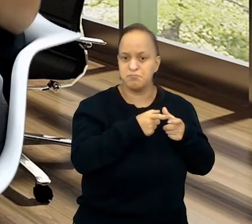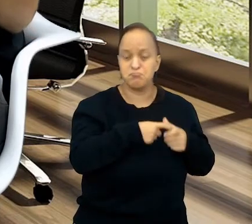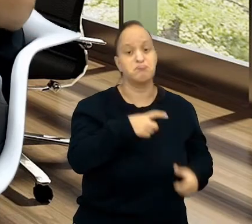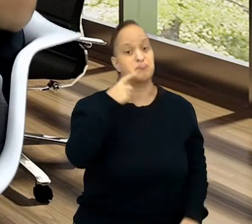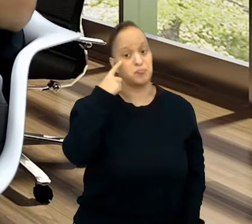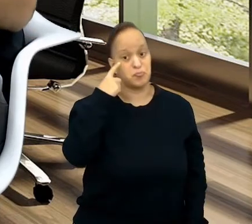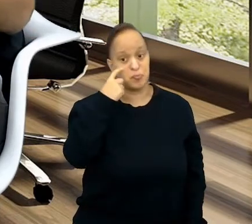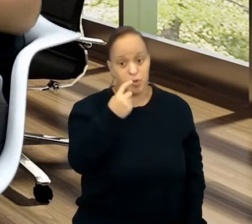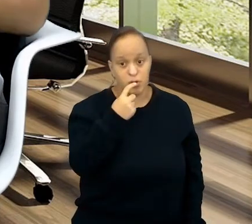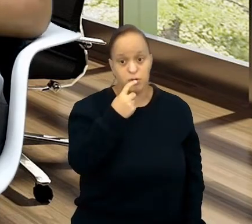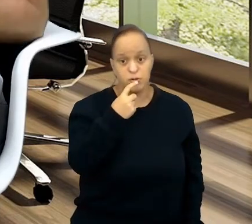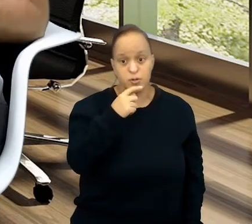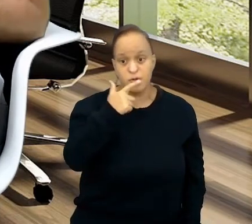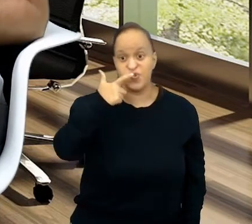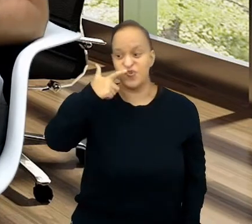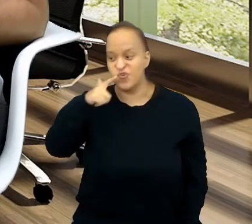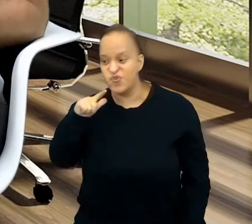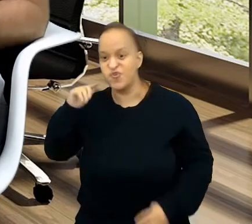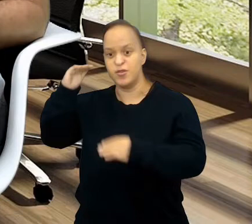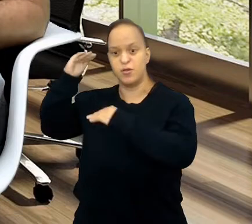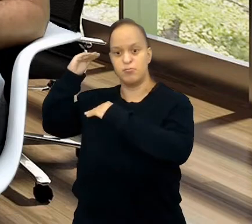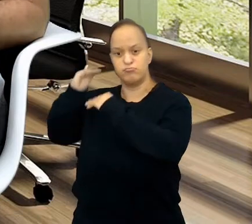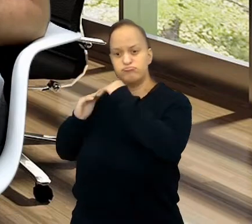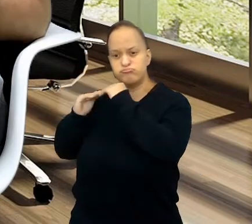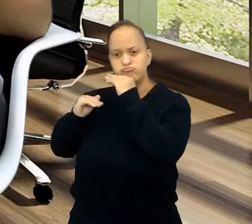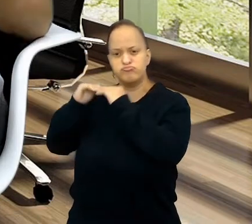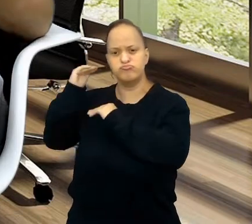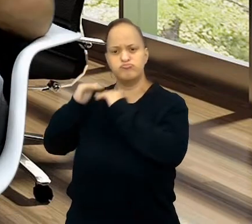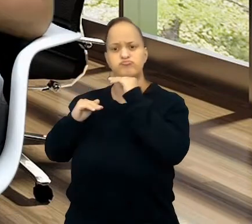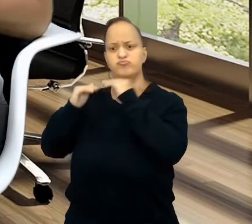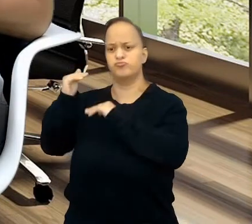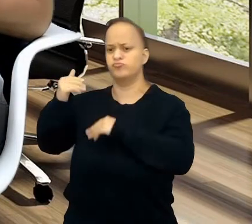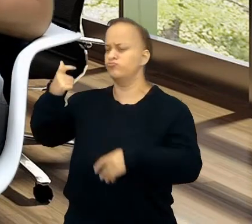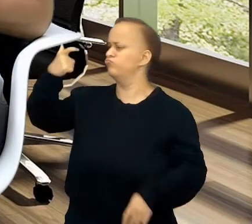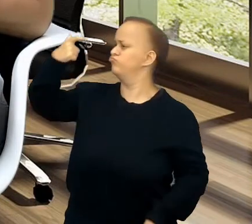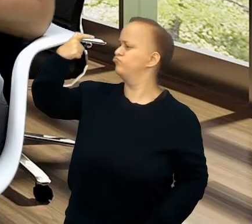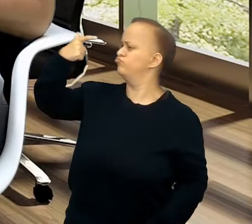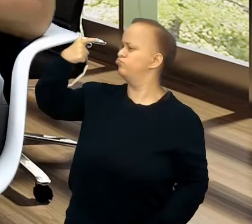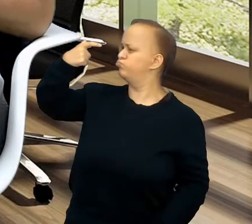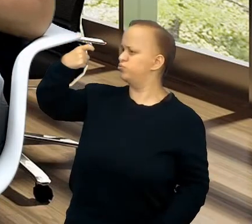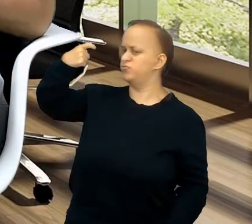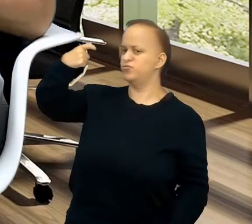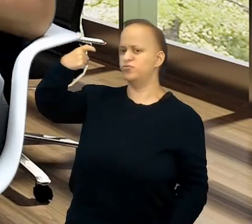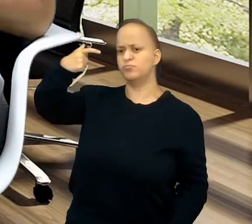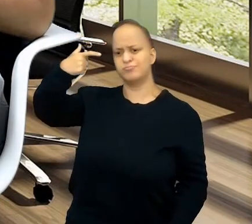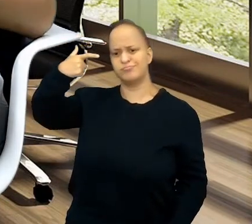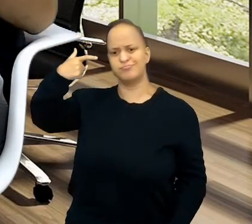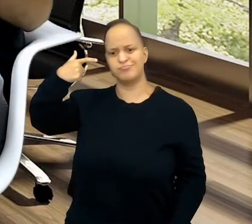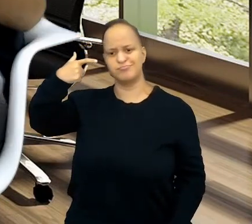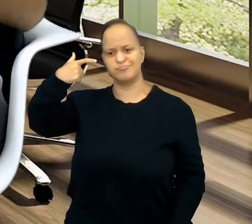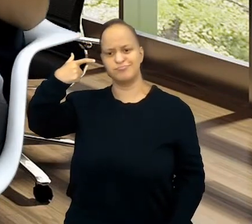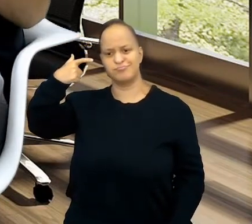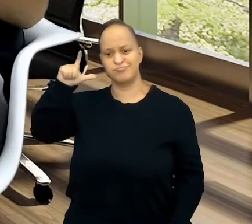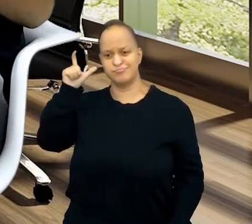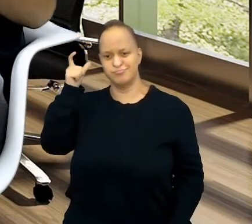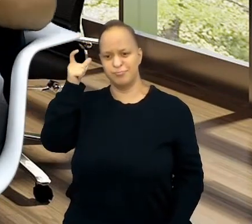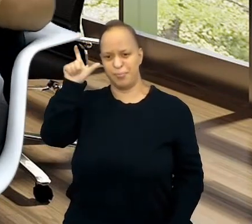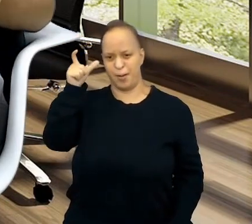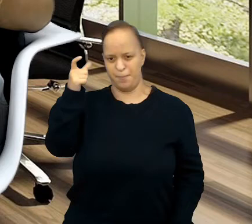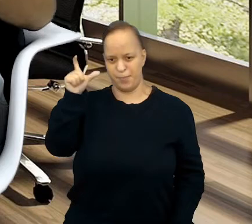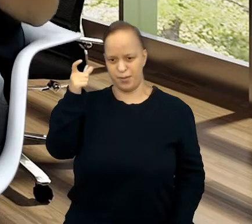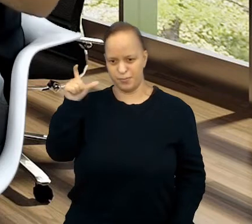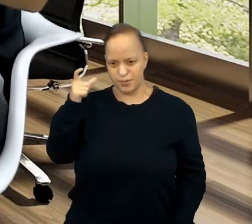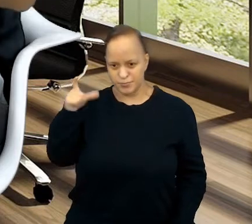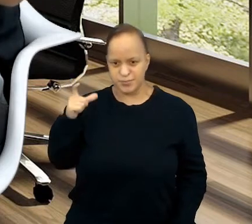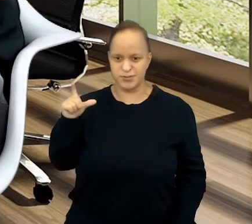E a profissional, por que a gente está falando de selfie hoje aqui e falando sobre esses poderes? Para que a gente comece a perceber que, hoje em